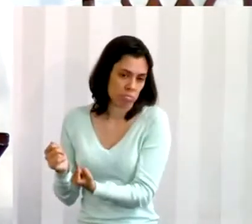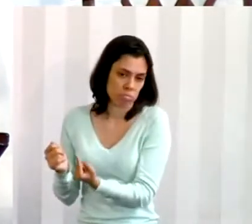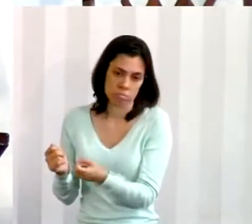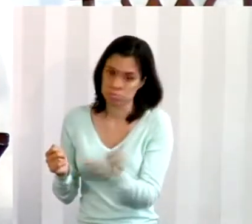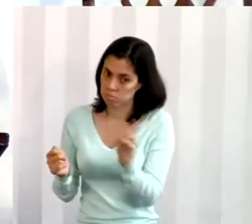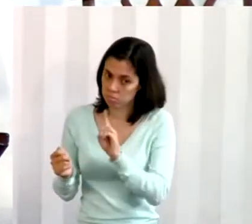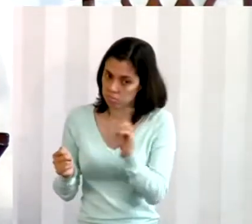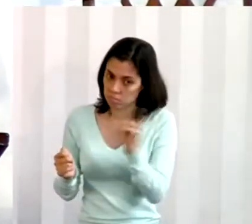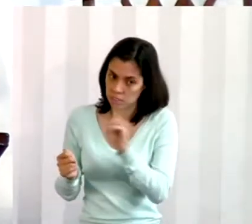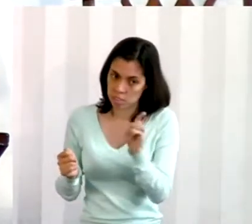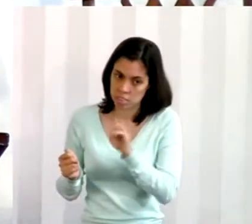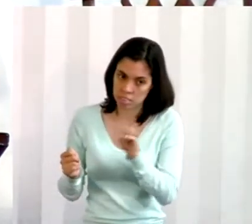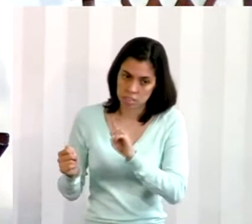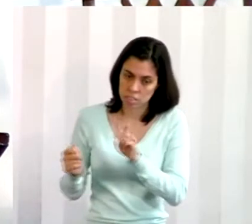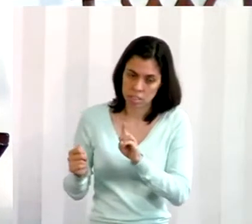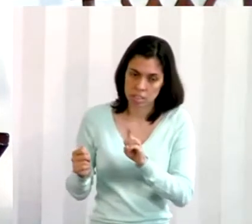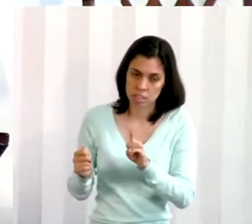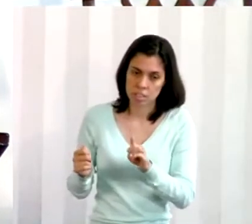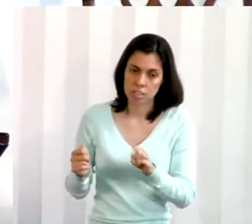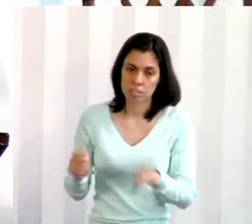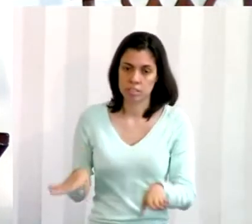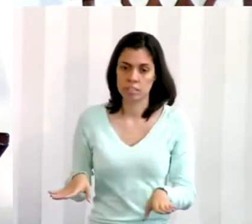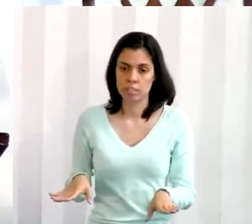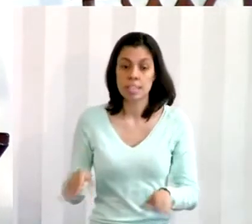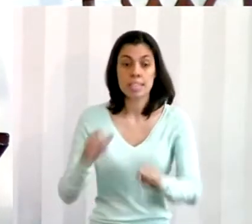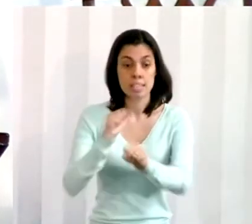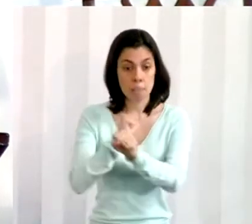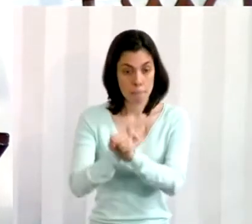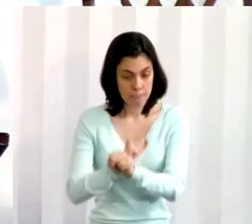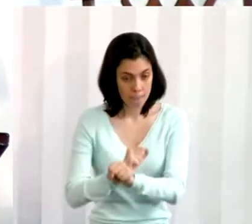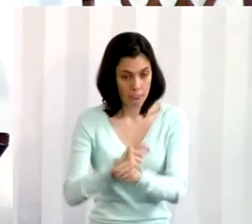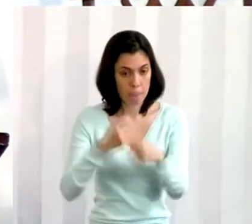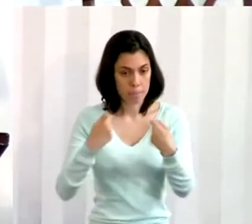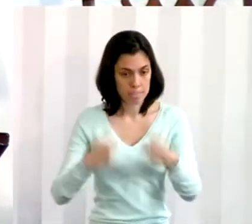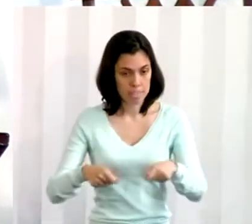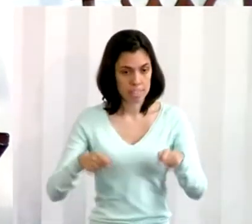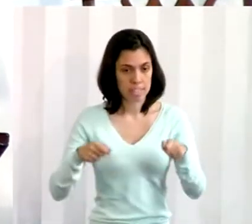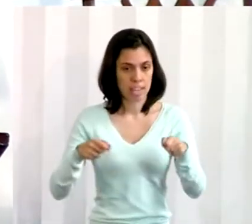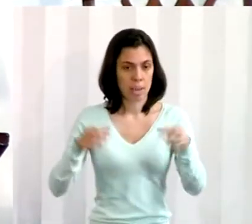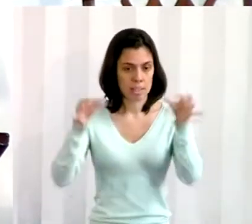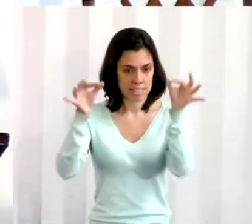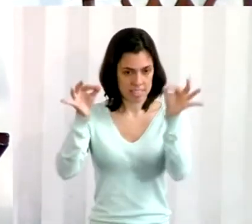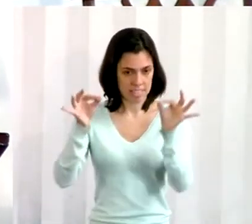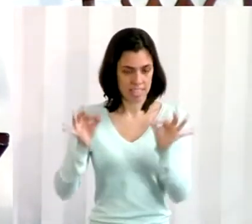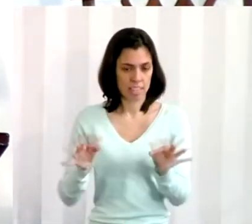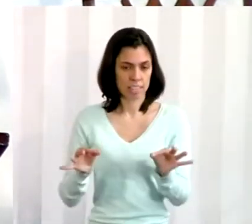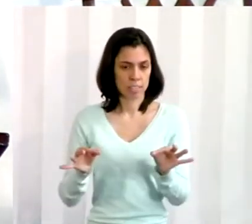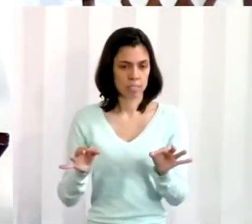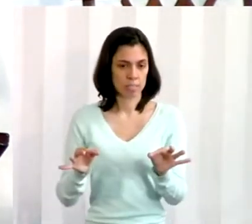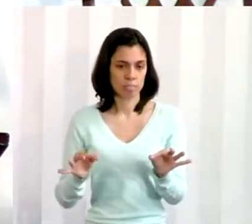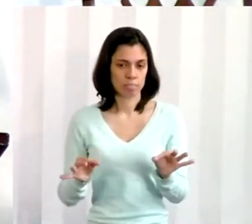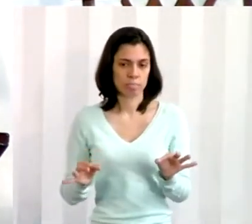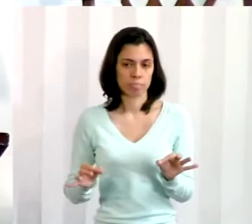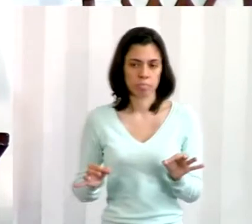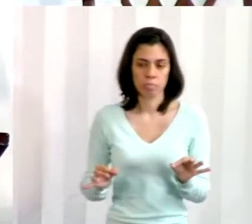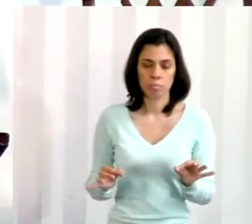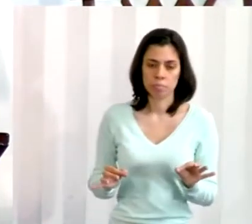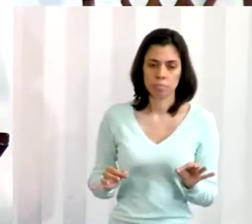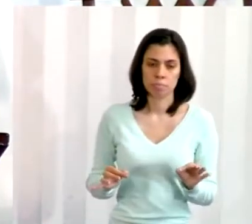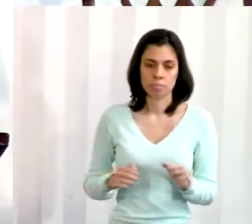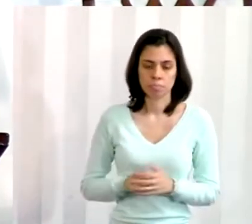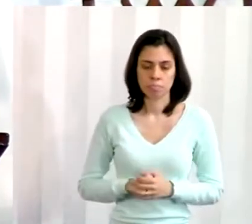não vos queixeis uns dos outros para não serdes julgados, eis que o juiz está à porta. Olha, nós temos